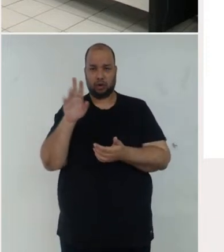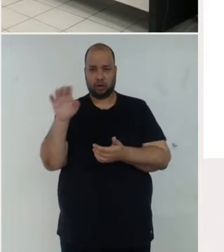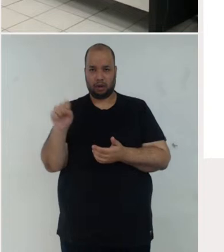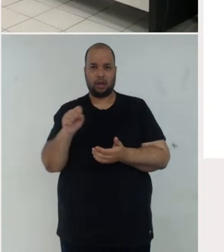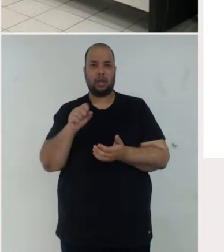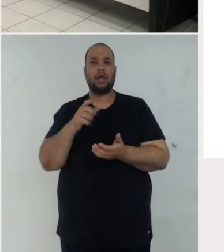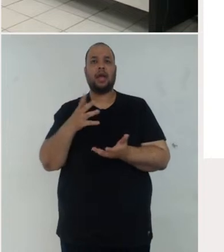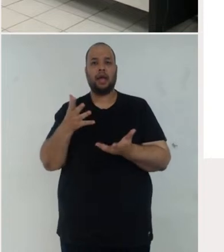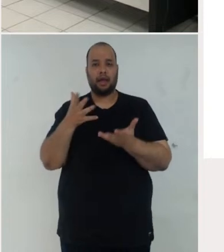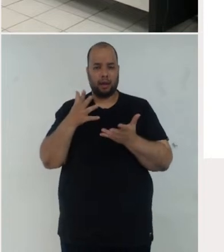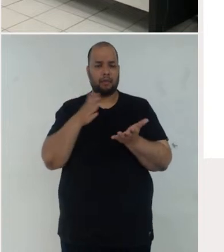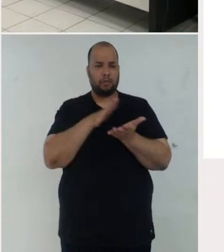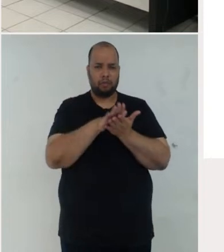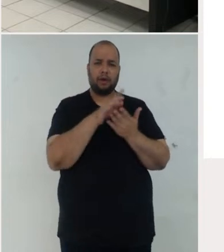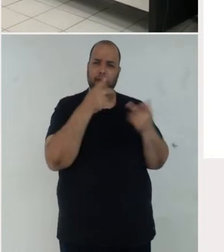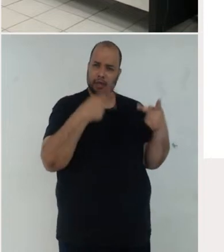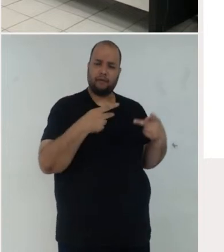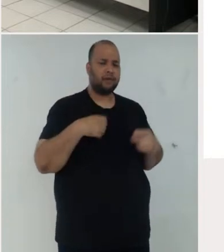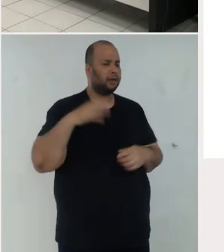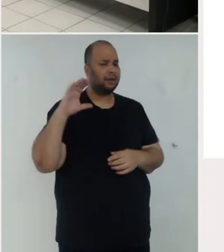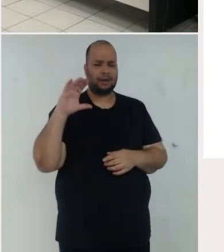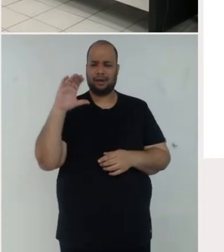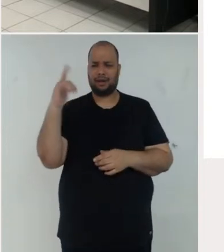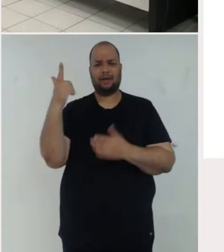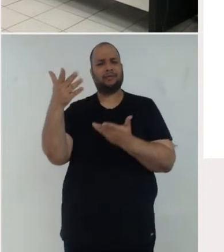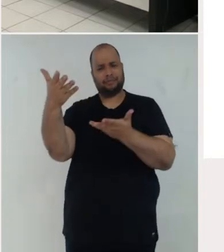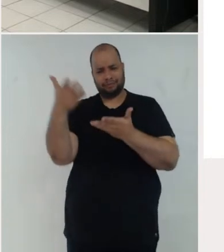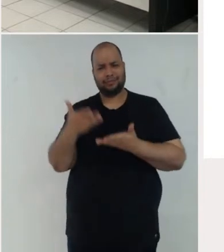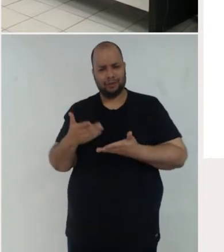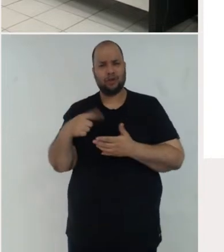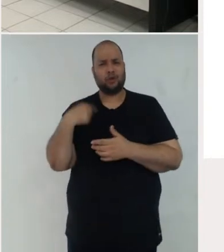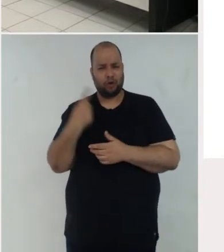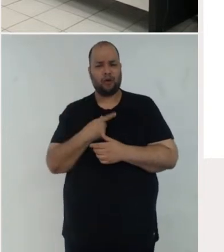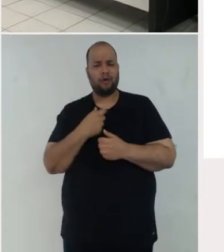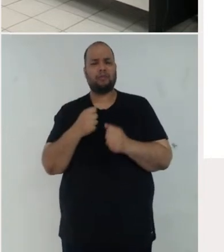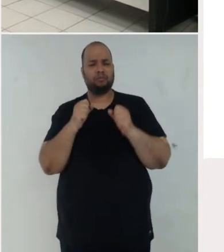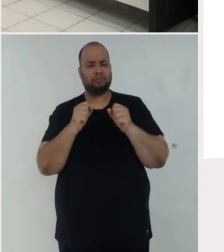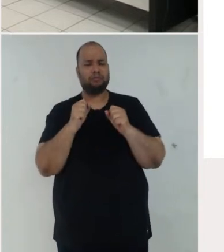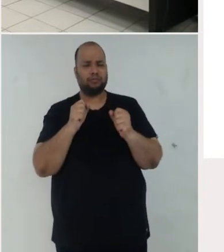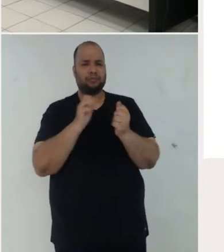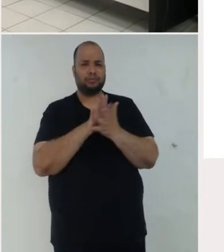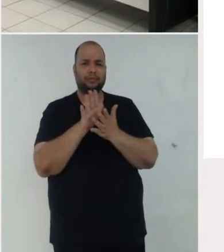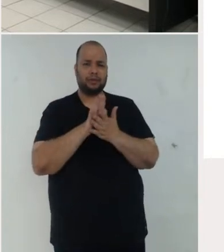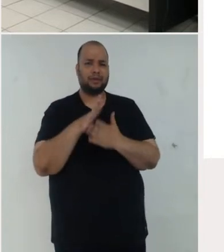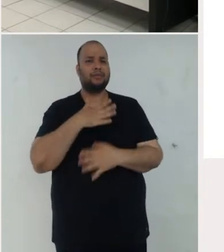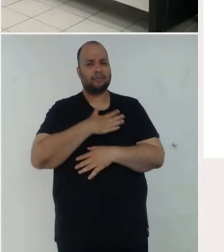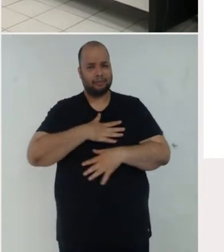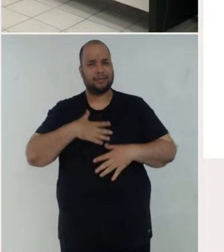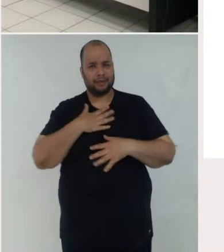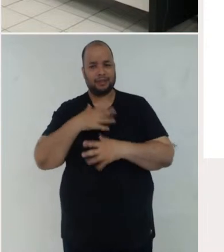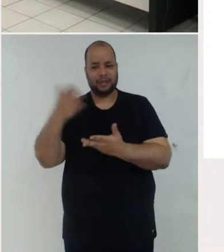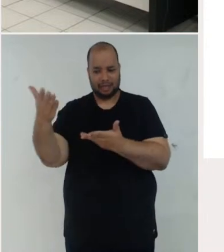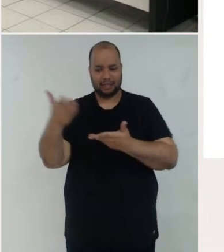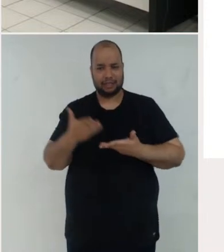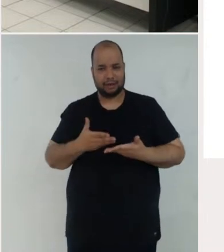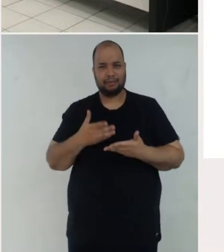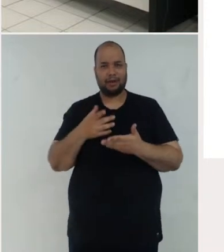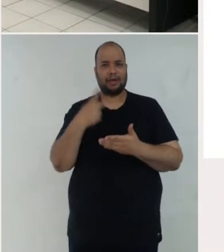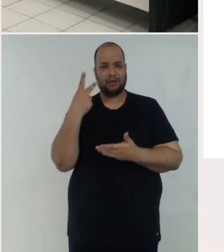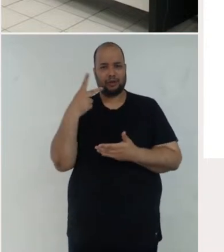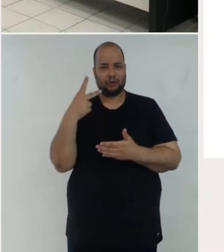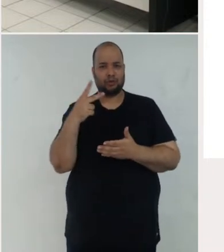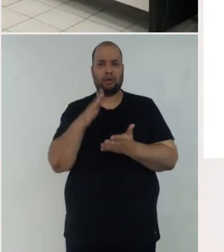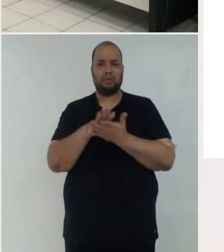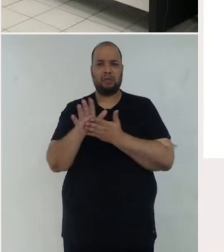é claro, né? É claro que a gente pode publicar, será um prazer, como a gente já publicou